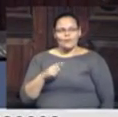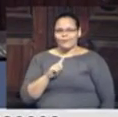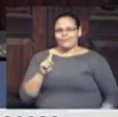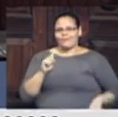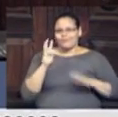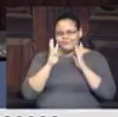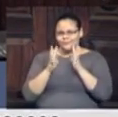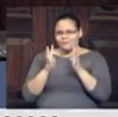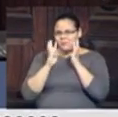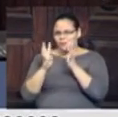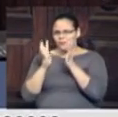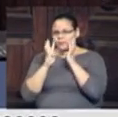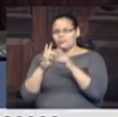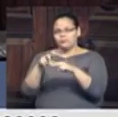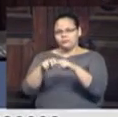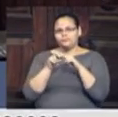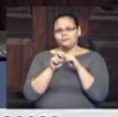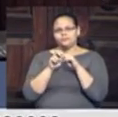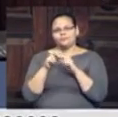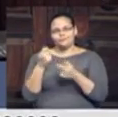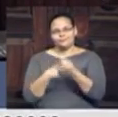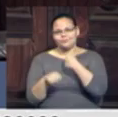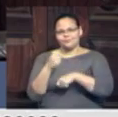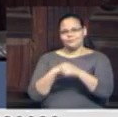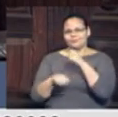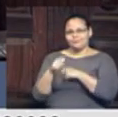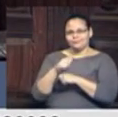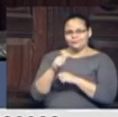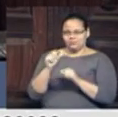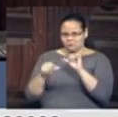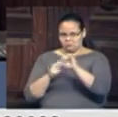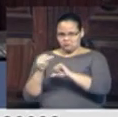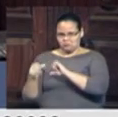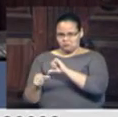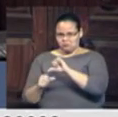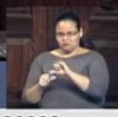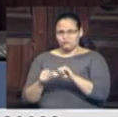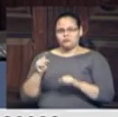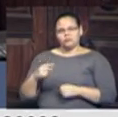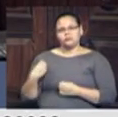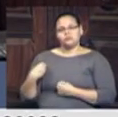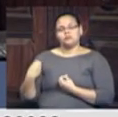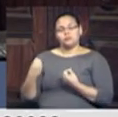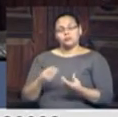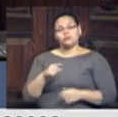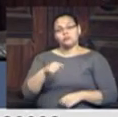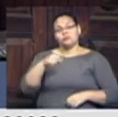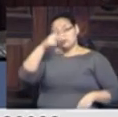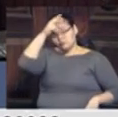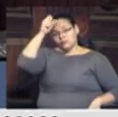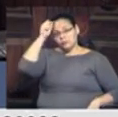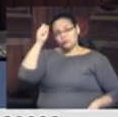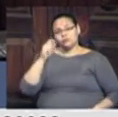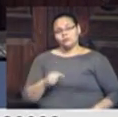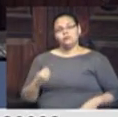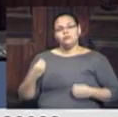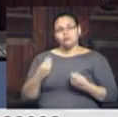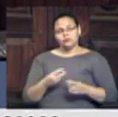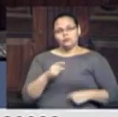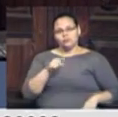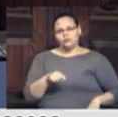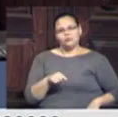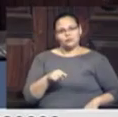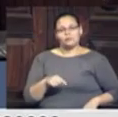se dando atenção por conta que a administração vai trocar? Será que querem entregar para o próximo prefeito um Réveillon